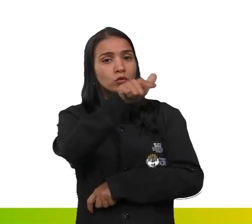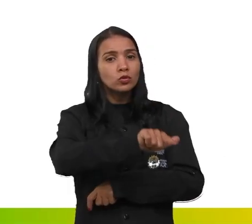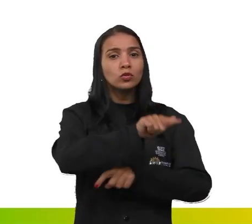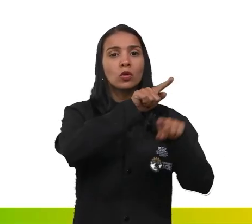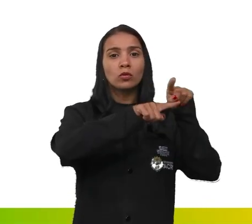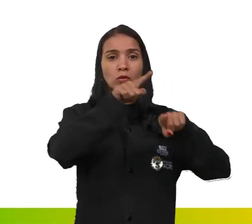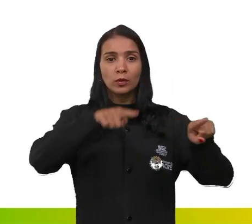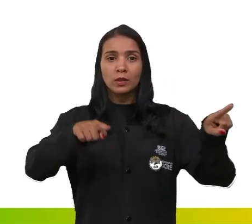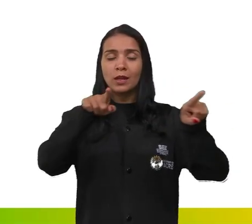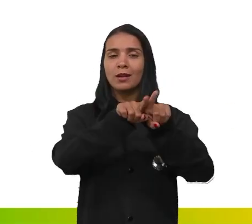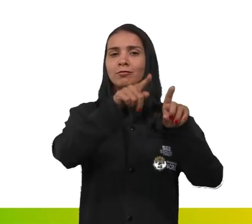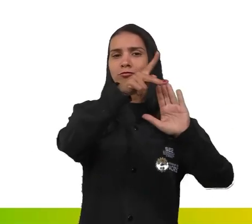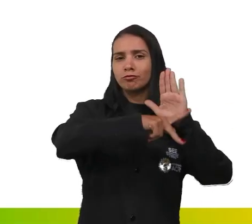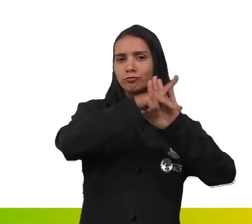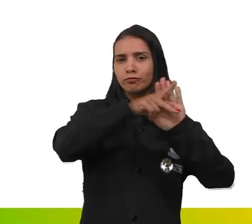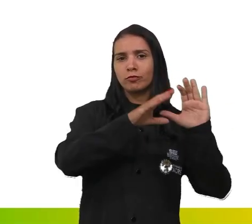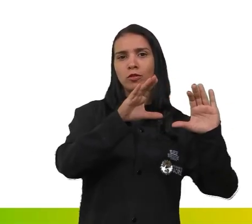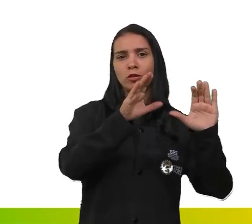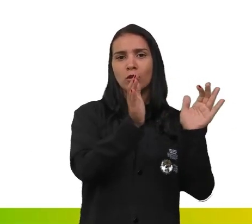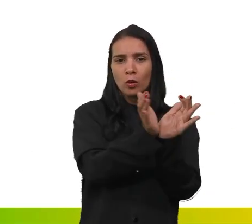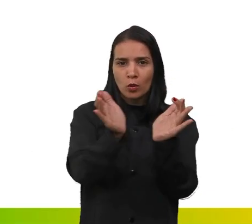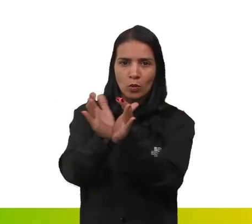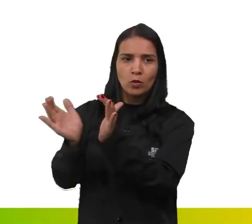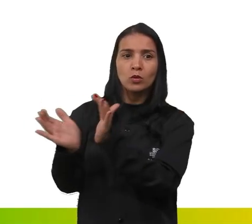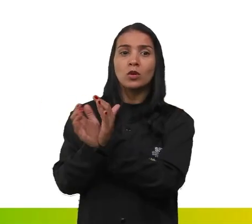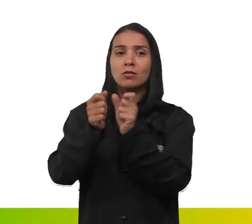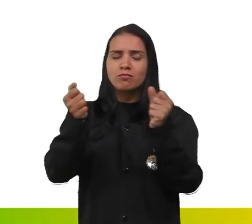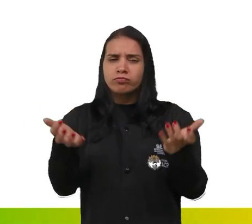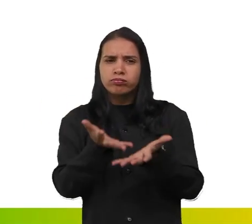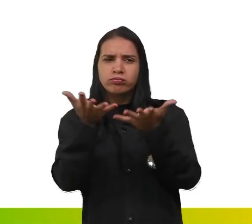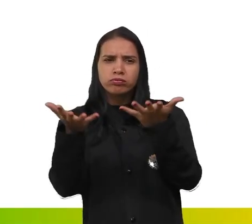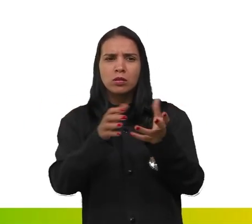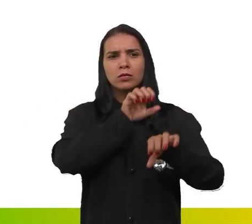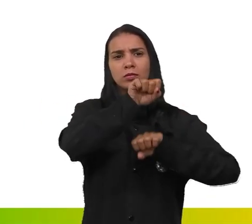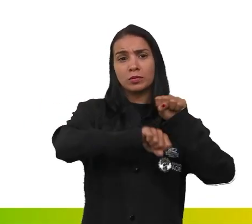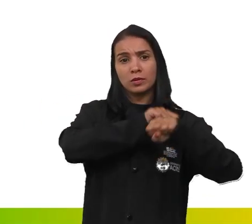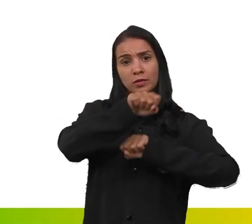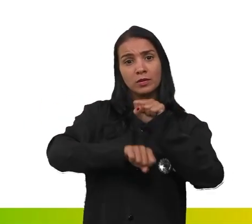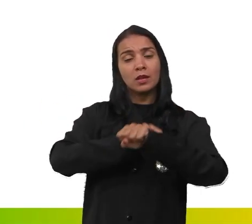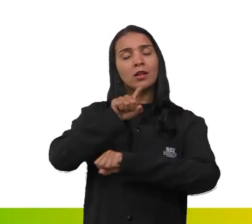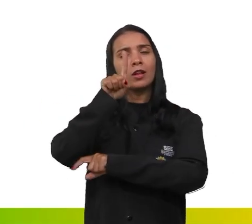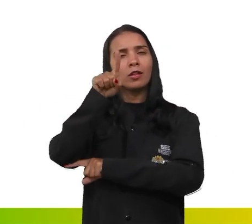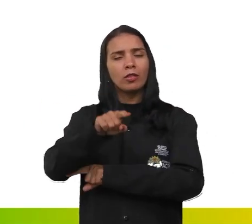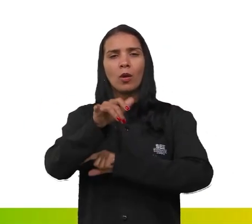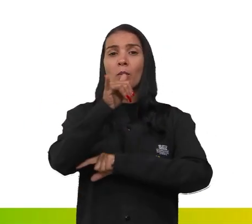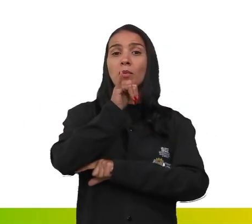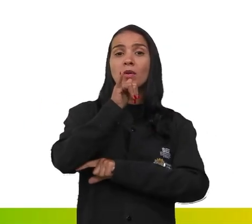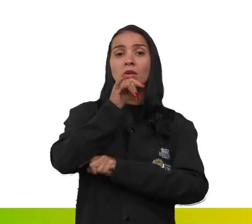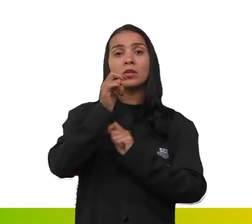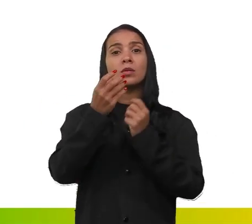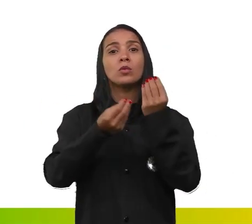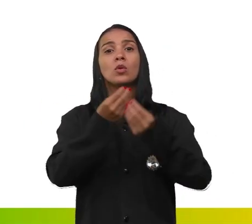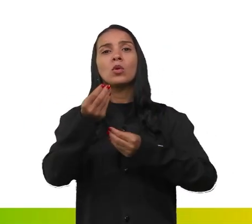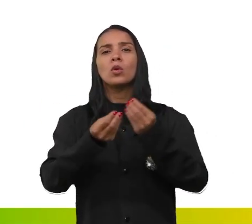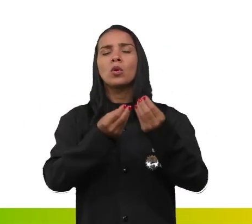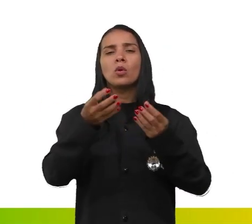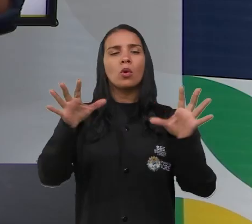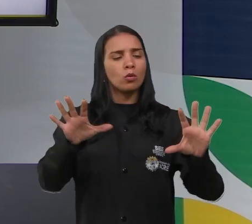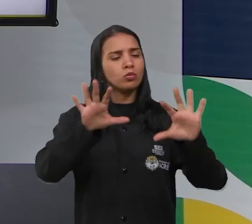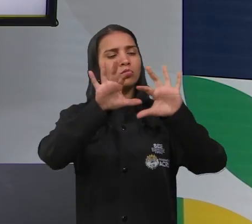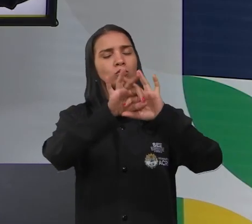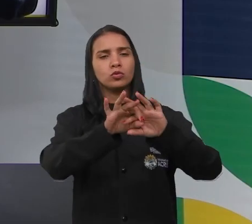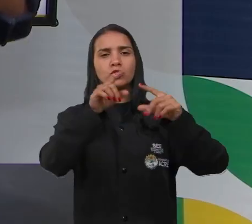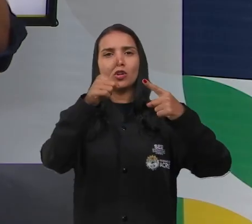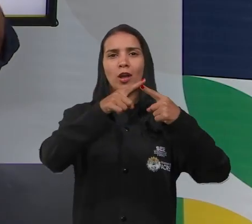como políticas públicas podem unir saúde, lazer e sustentabilidade. Então, é aquele